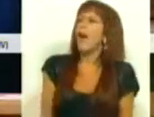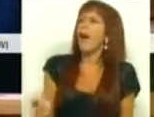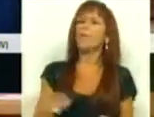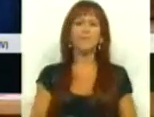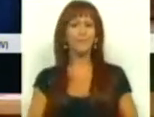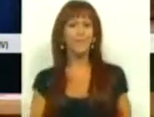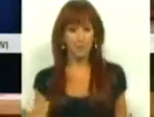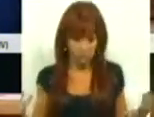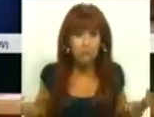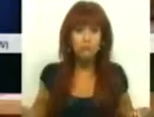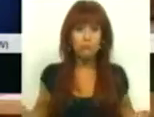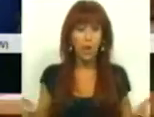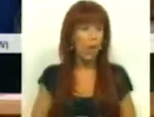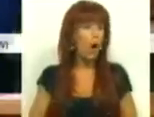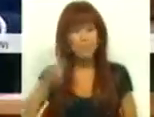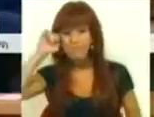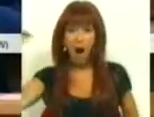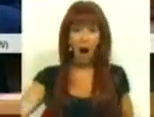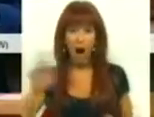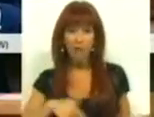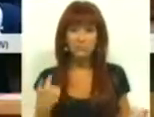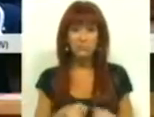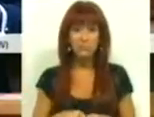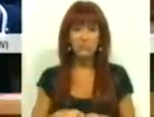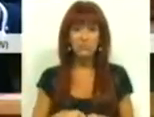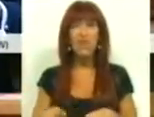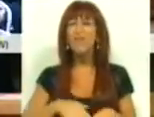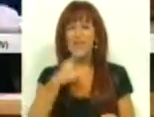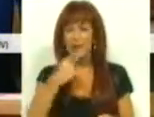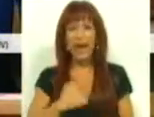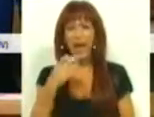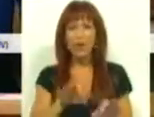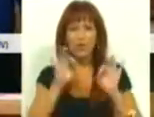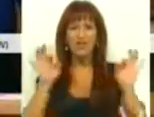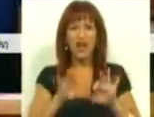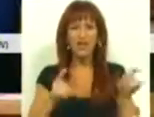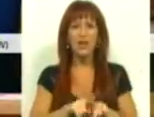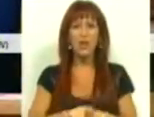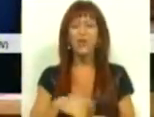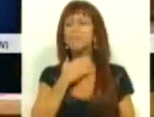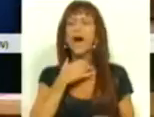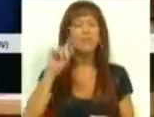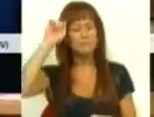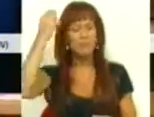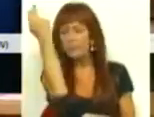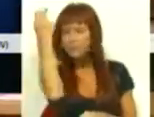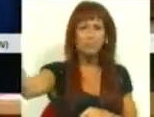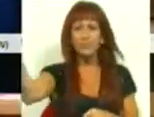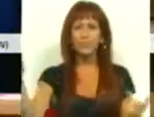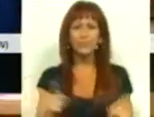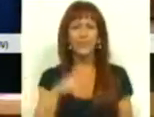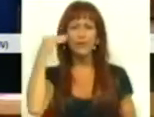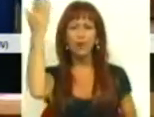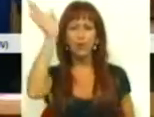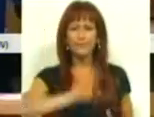padecemos. Isto para não cometermos os mesmos erros e não hipotecarmos definitivamente